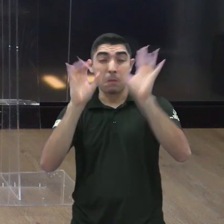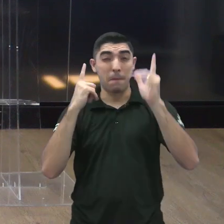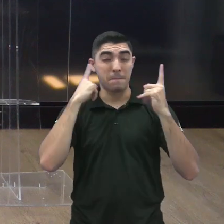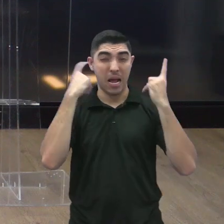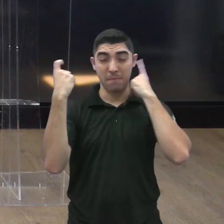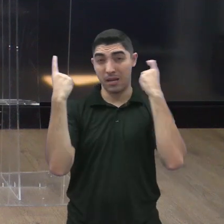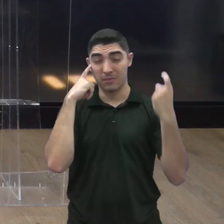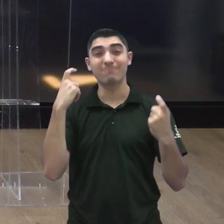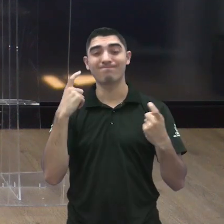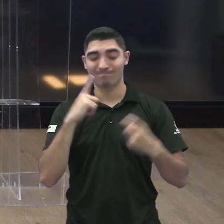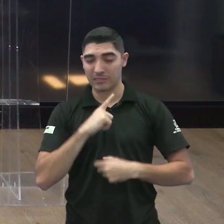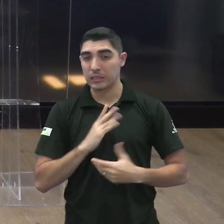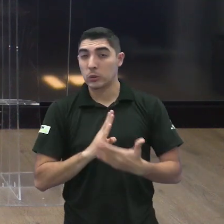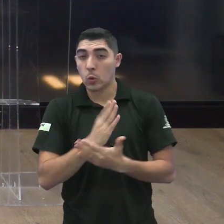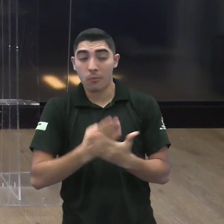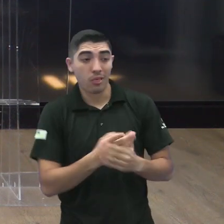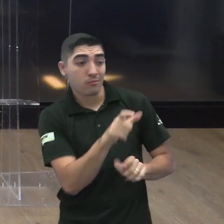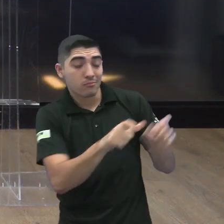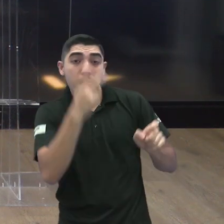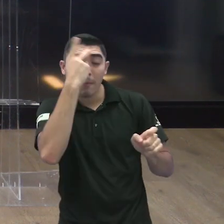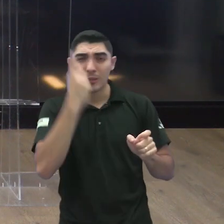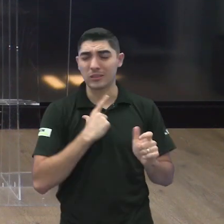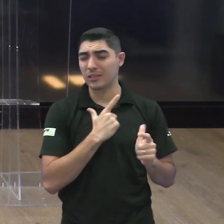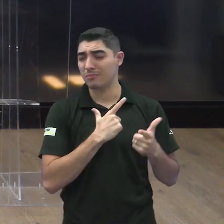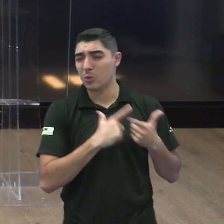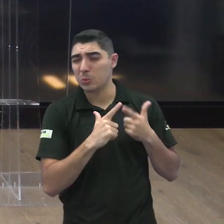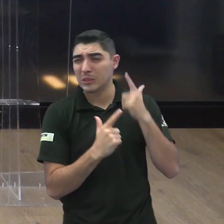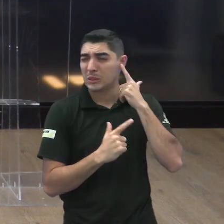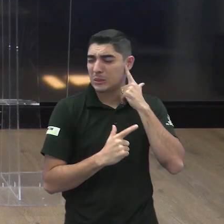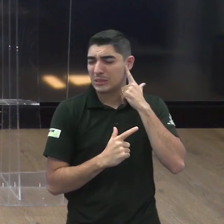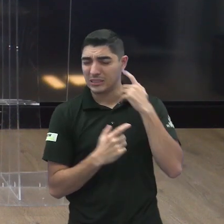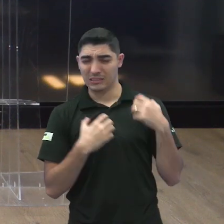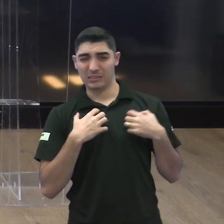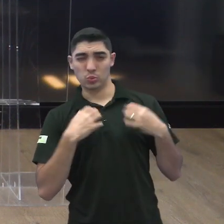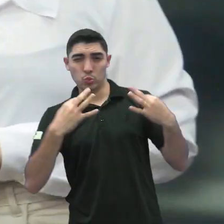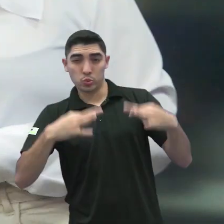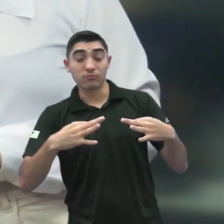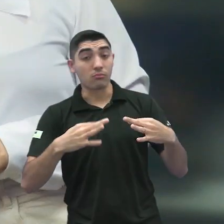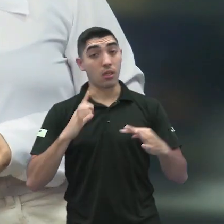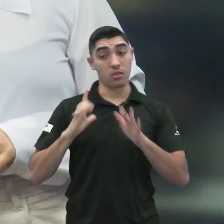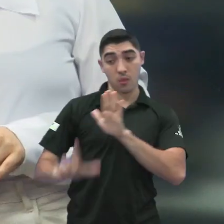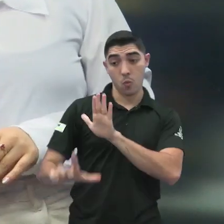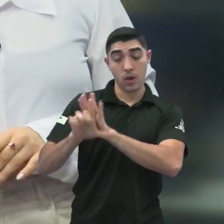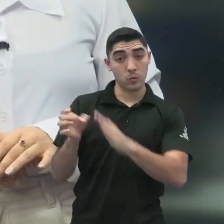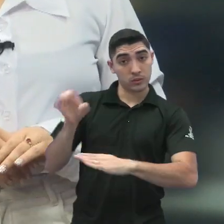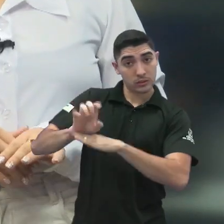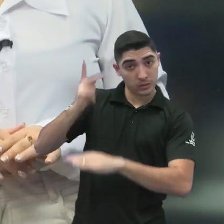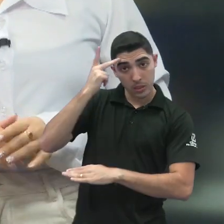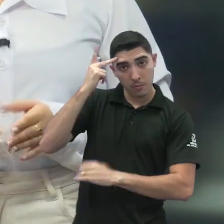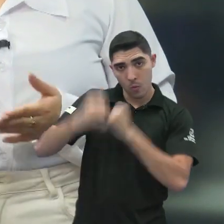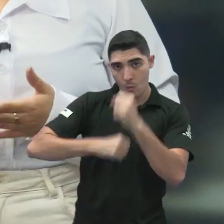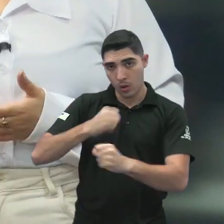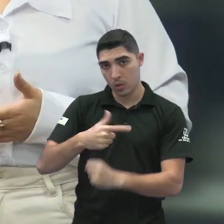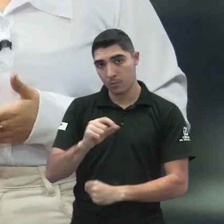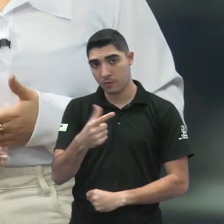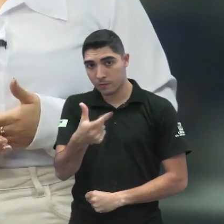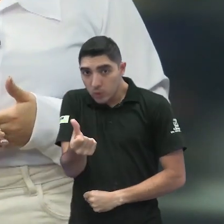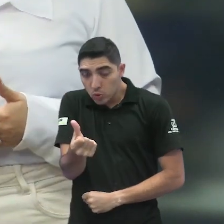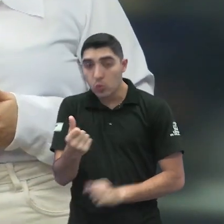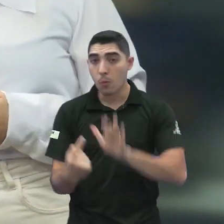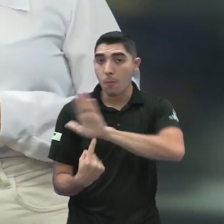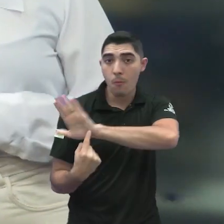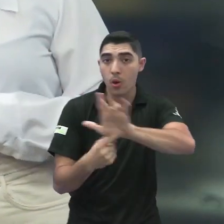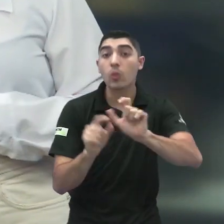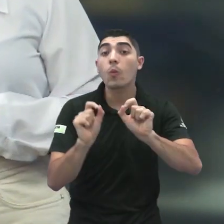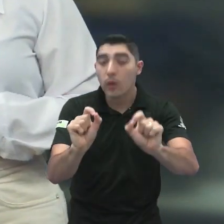são barulhentos e podem incomodar quem tem mais sensibilidade auditiva. Pensando nisso, uma lei estadual de